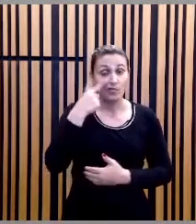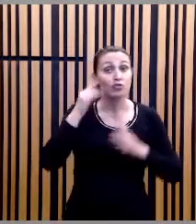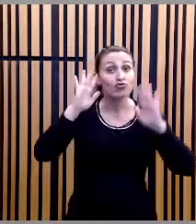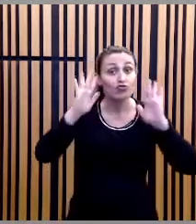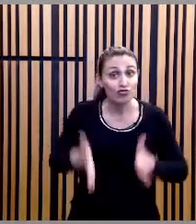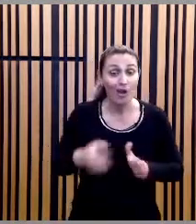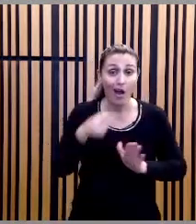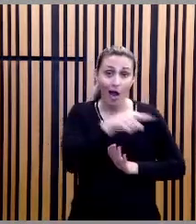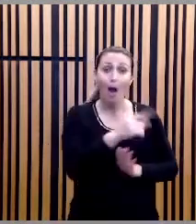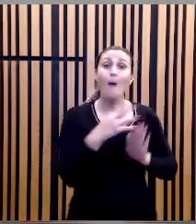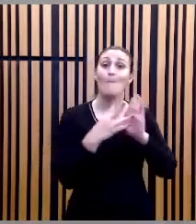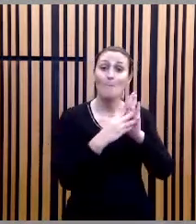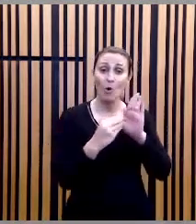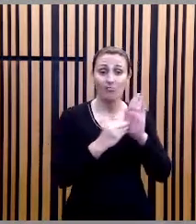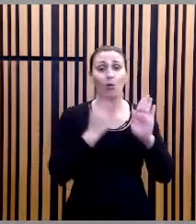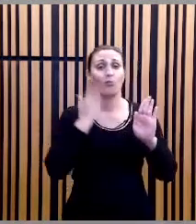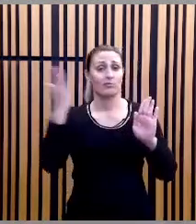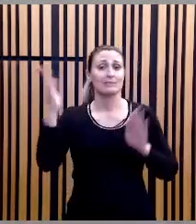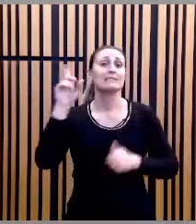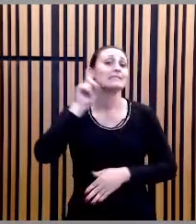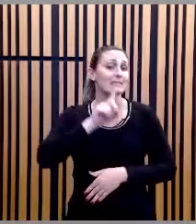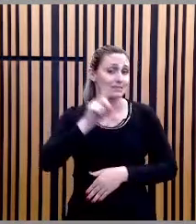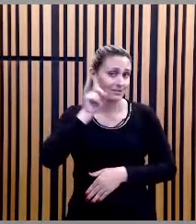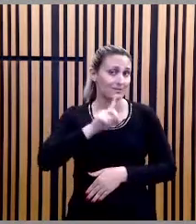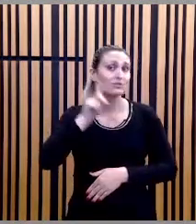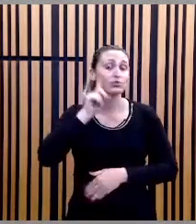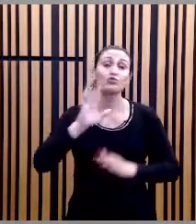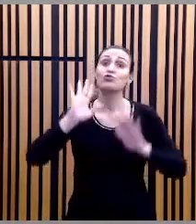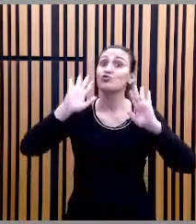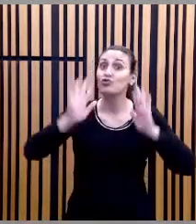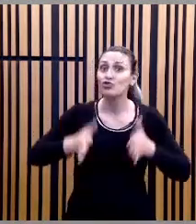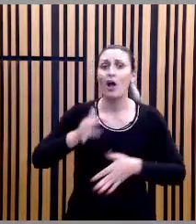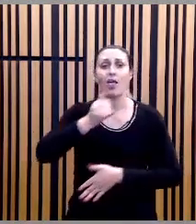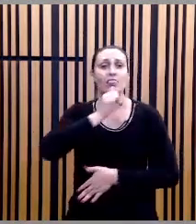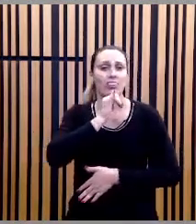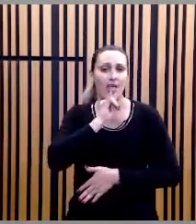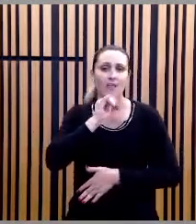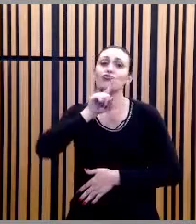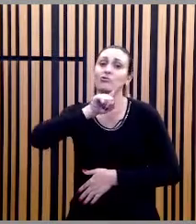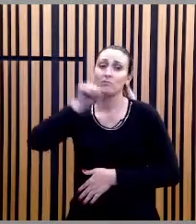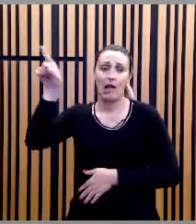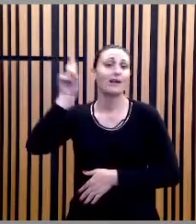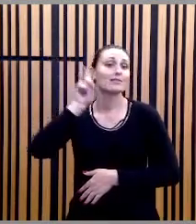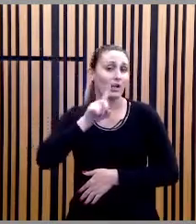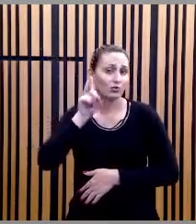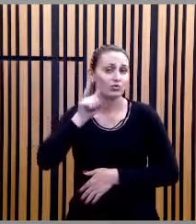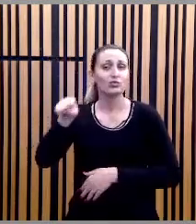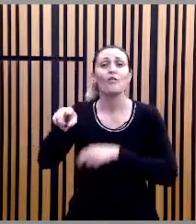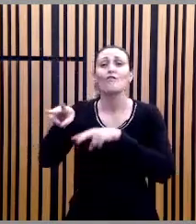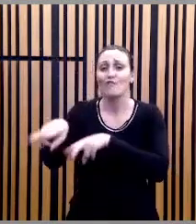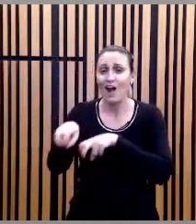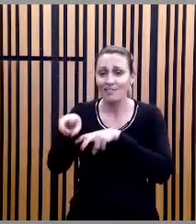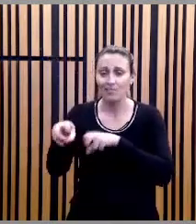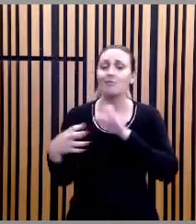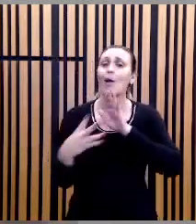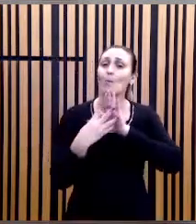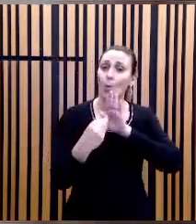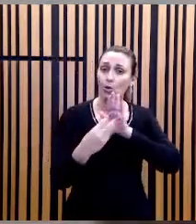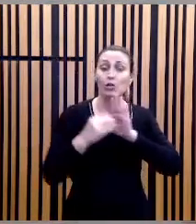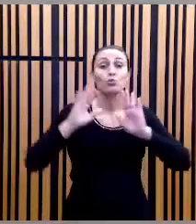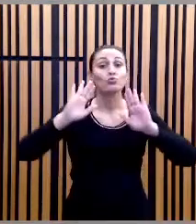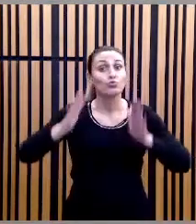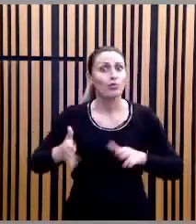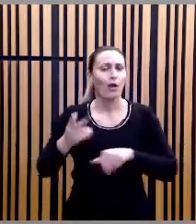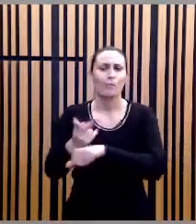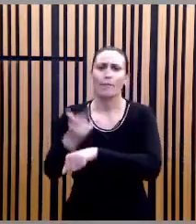Unidos, pessoal. Eles estão testando o produto deles numa fazenda modelo, dentro dos Estados Unidos. Eles são premiados